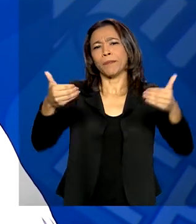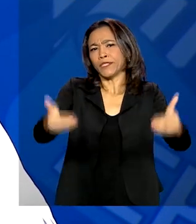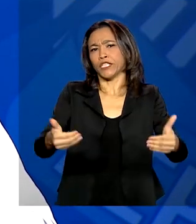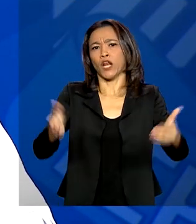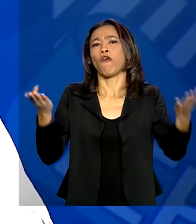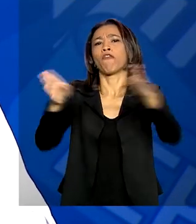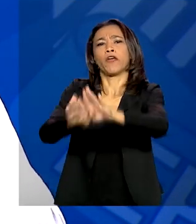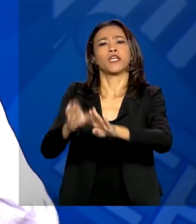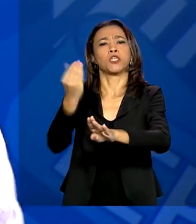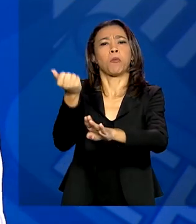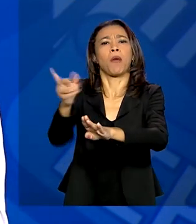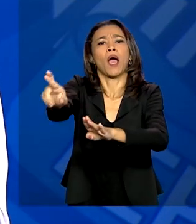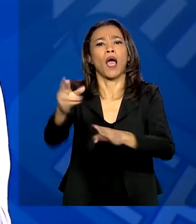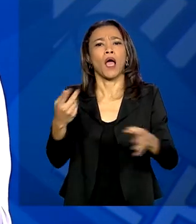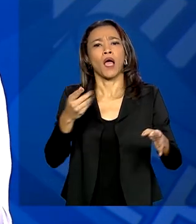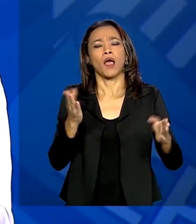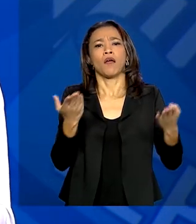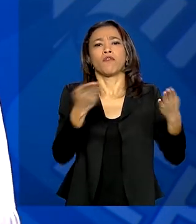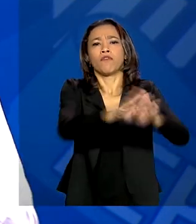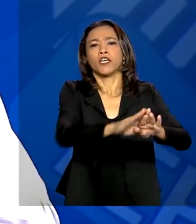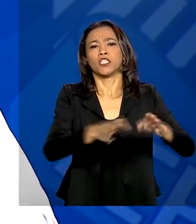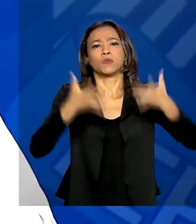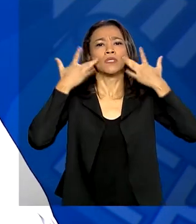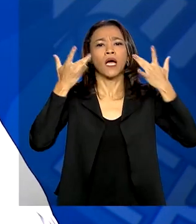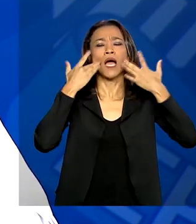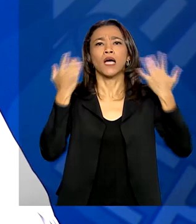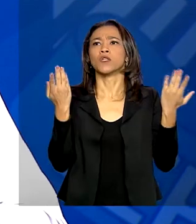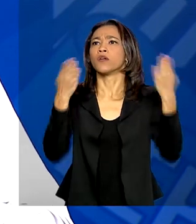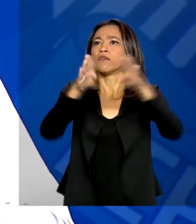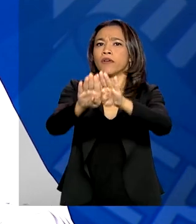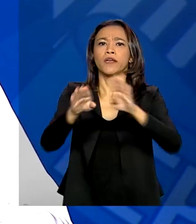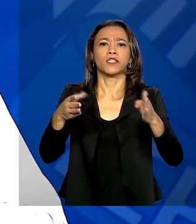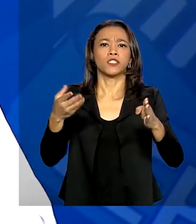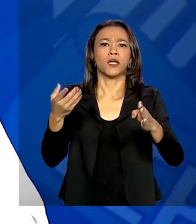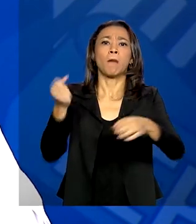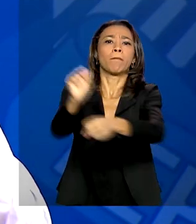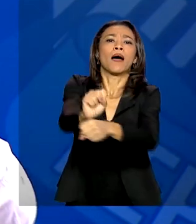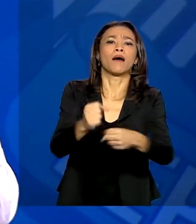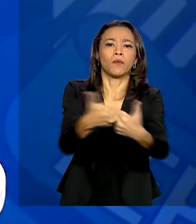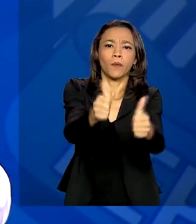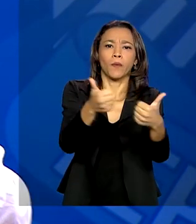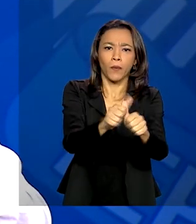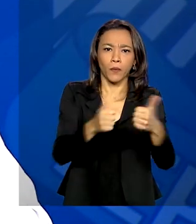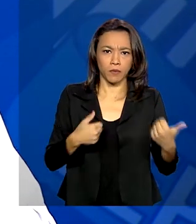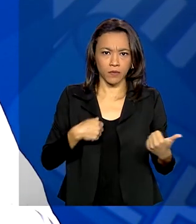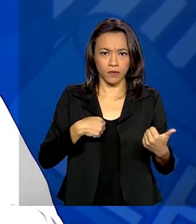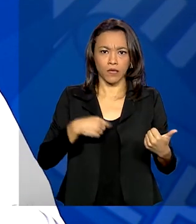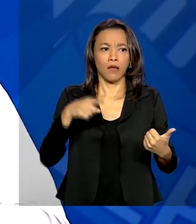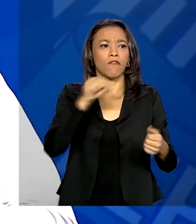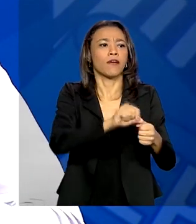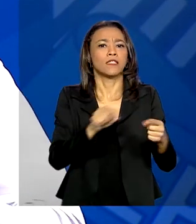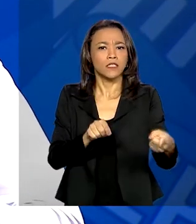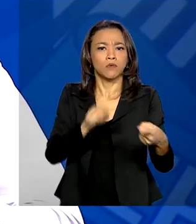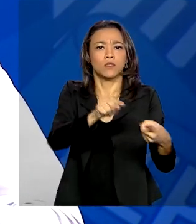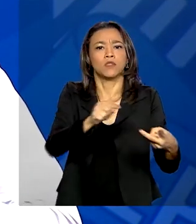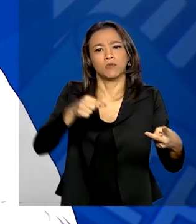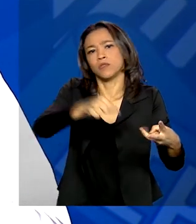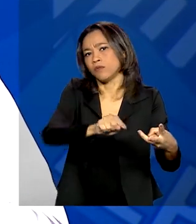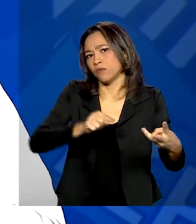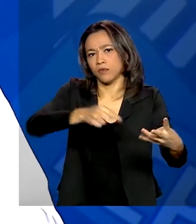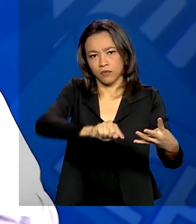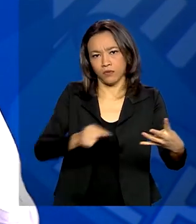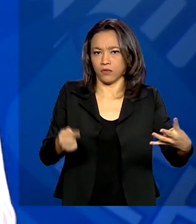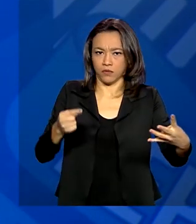falar fecha o bar fecha o teatro peça para o ônibus aumenta isso não vai